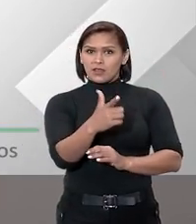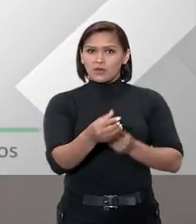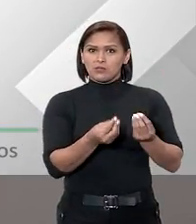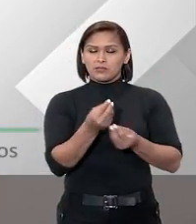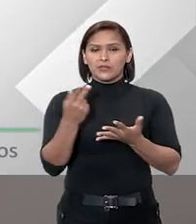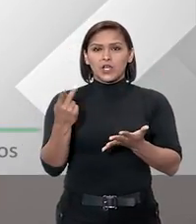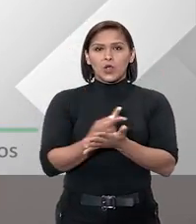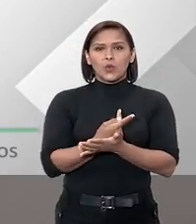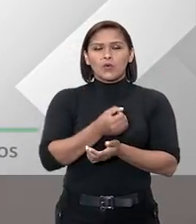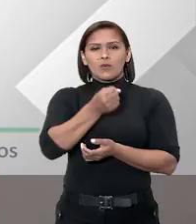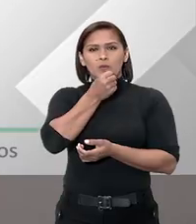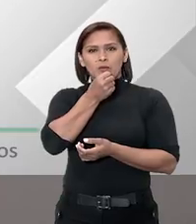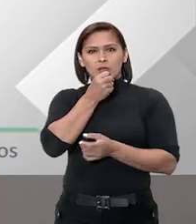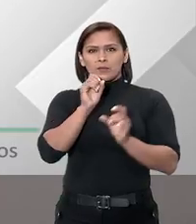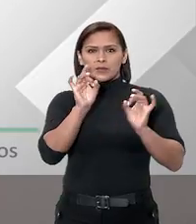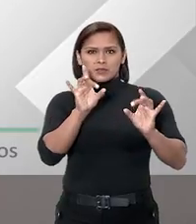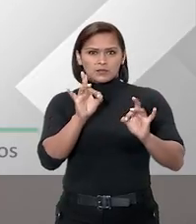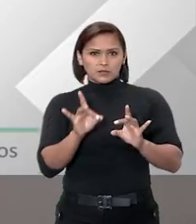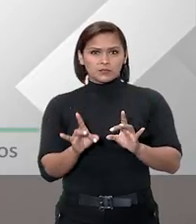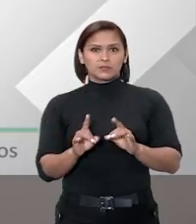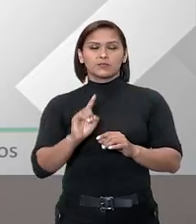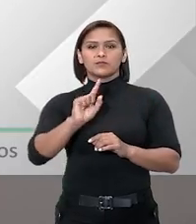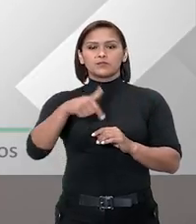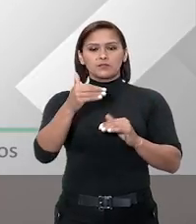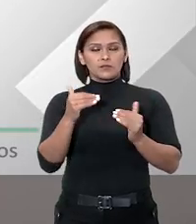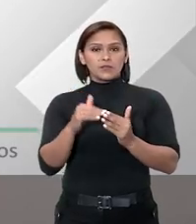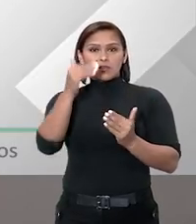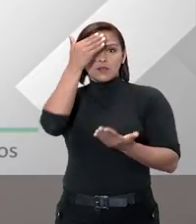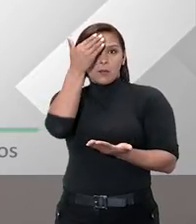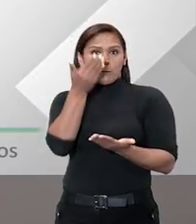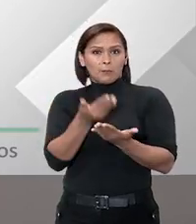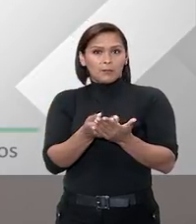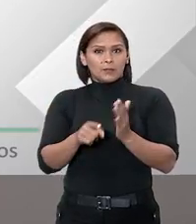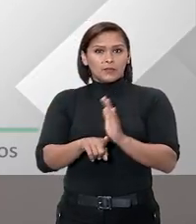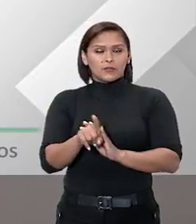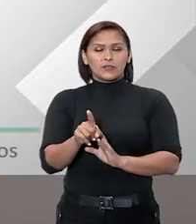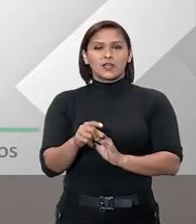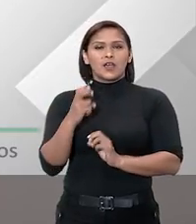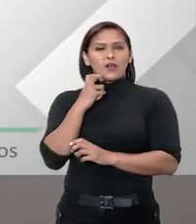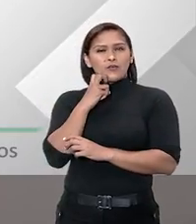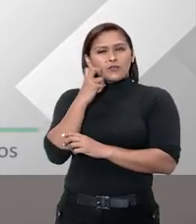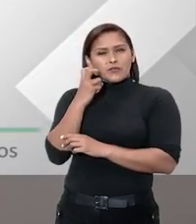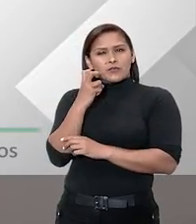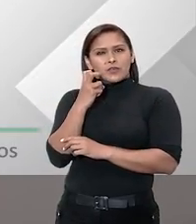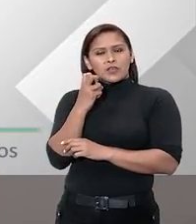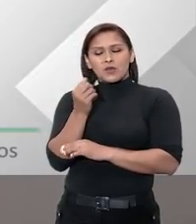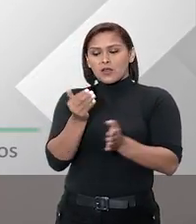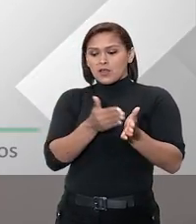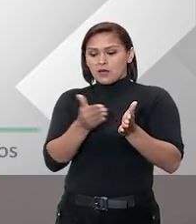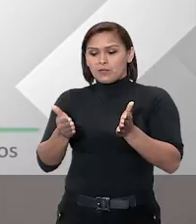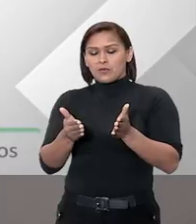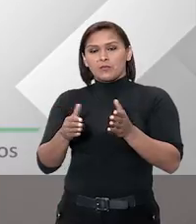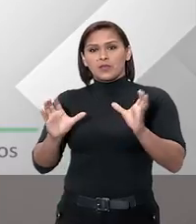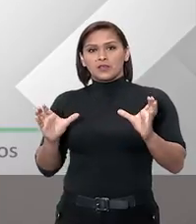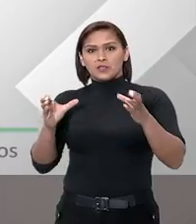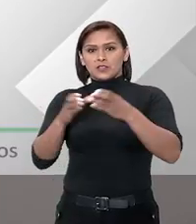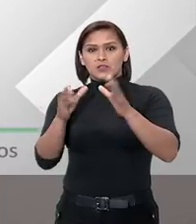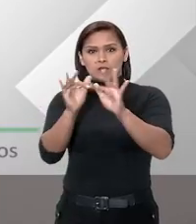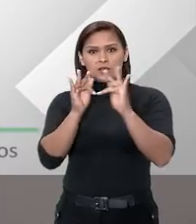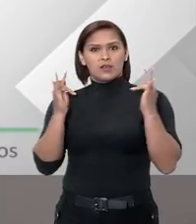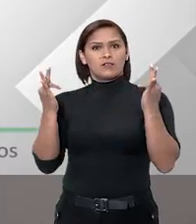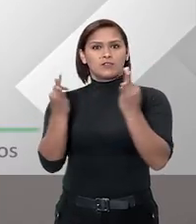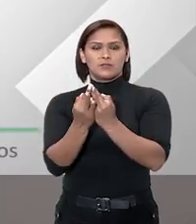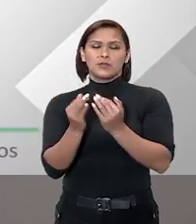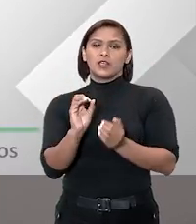tendo ocorrido o depoimento e se restar comprovado o constrangimento por parte desse núcleo